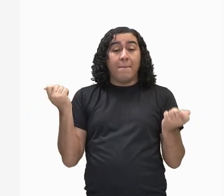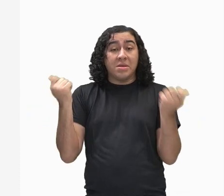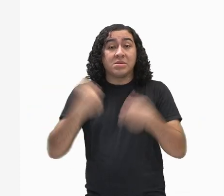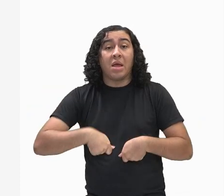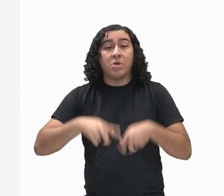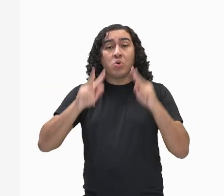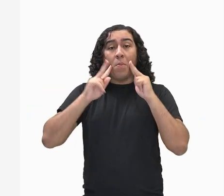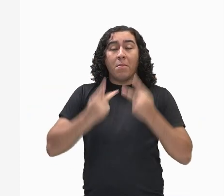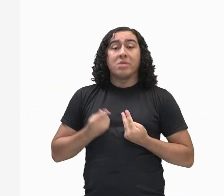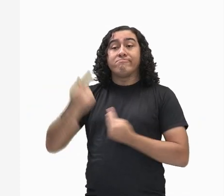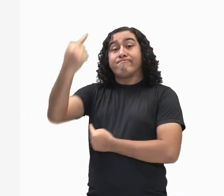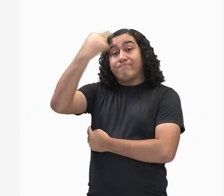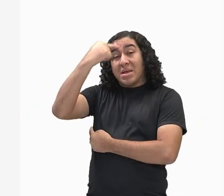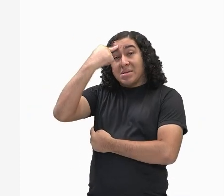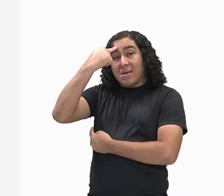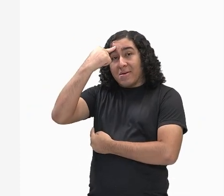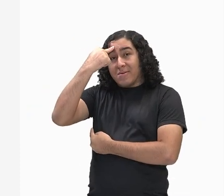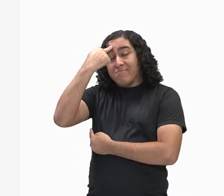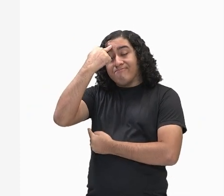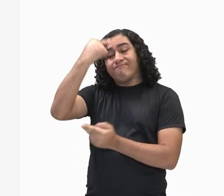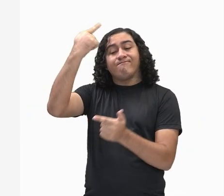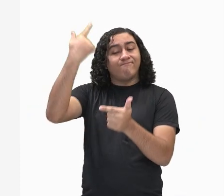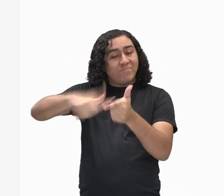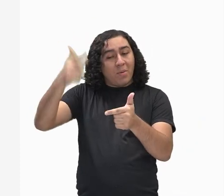não funcionou. A questão hoje da